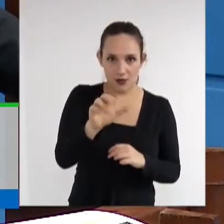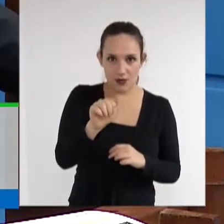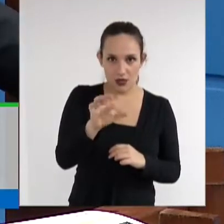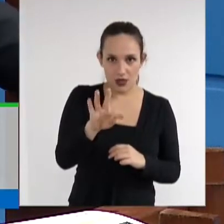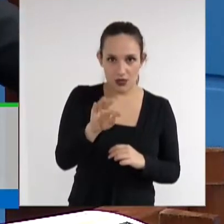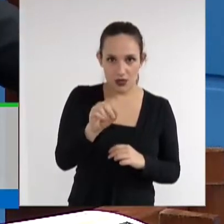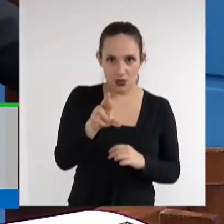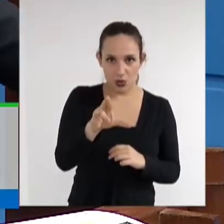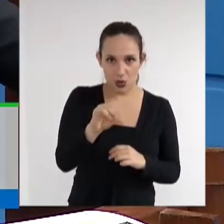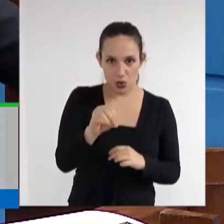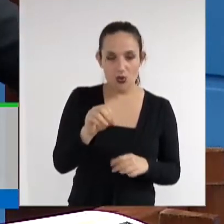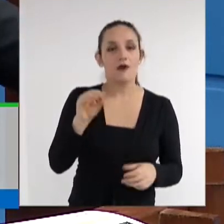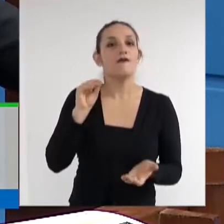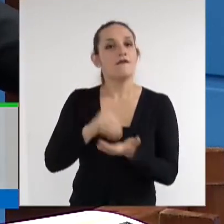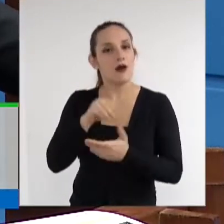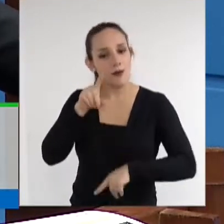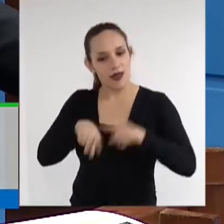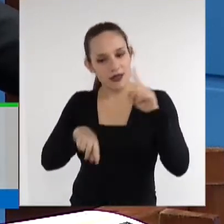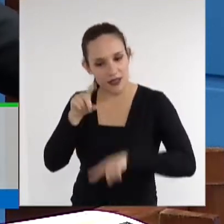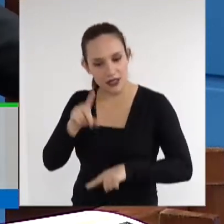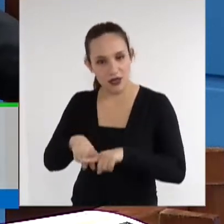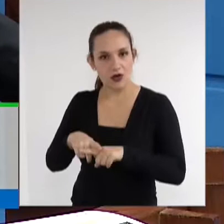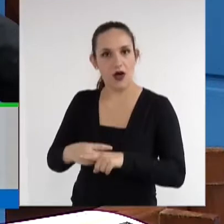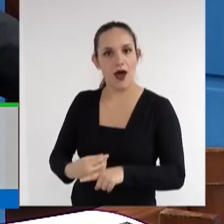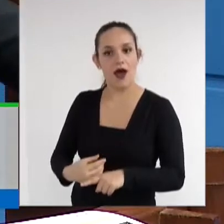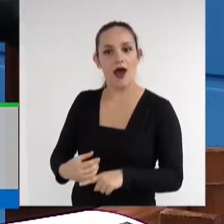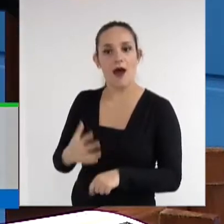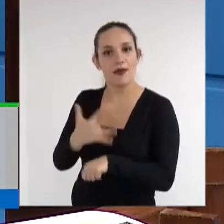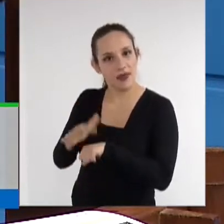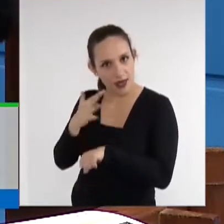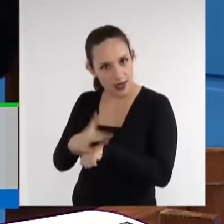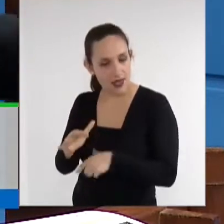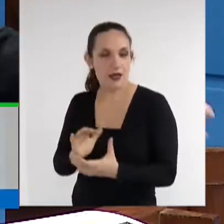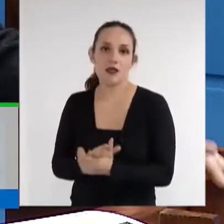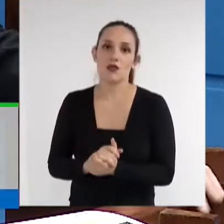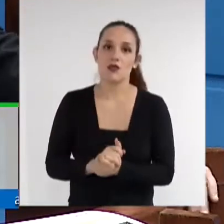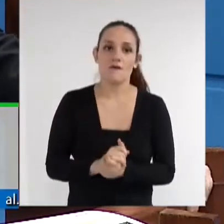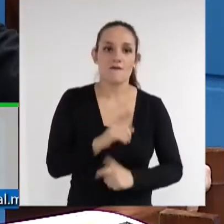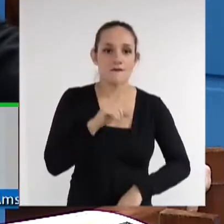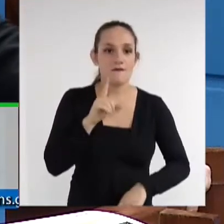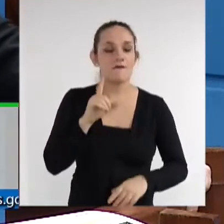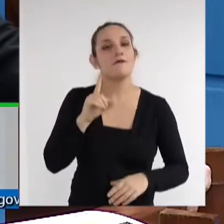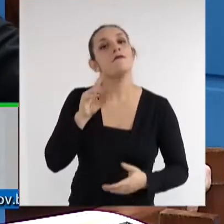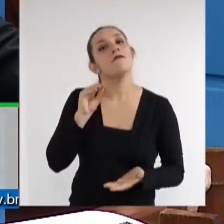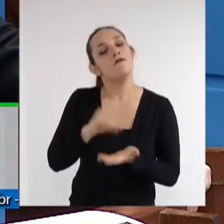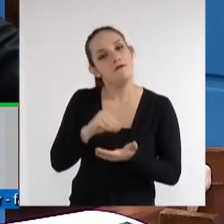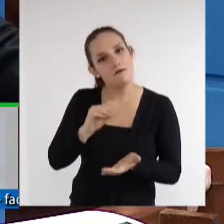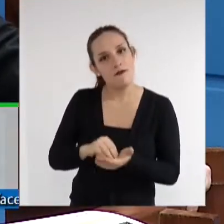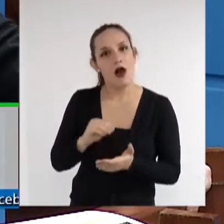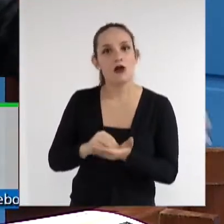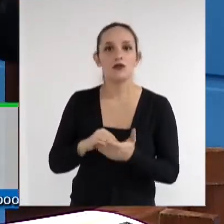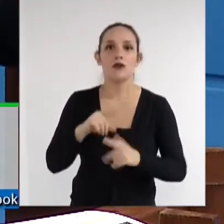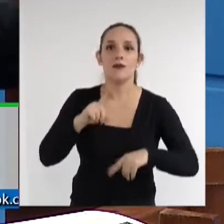aulas práticas, faltando recursos para manutenção da estrutura física,